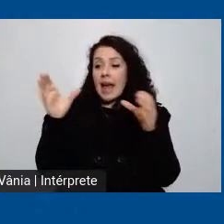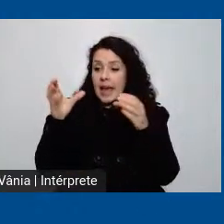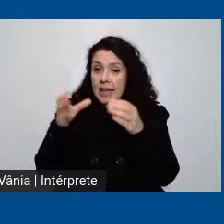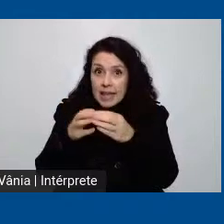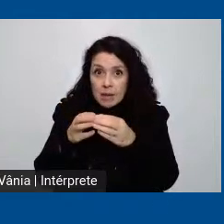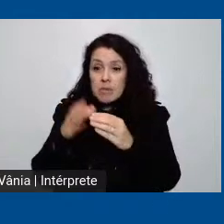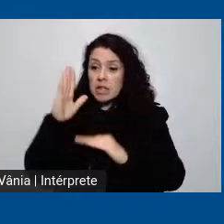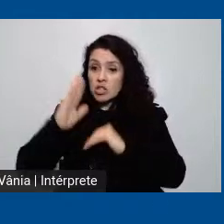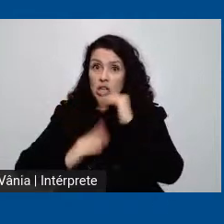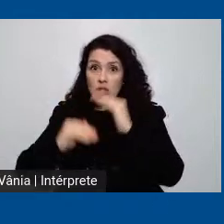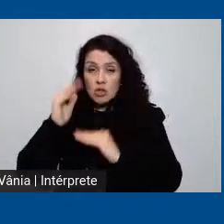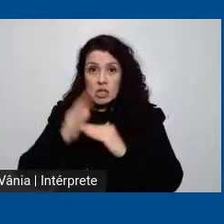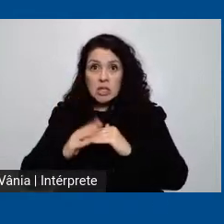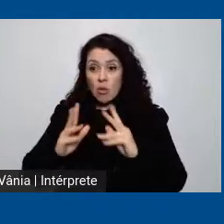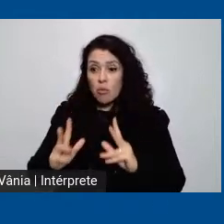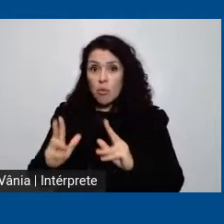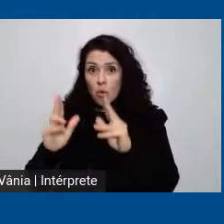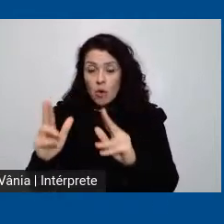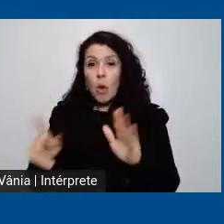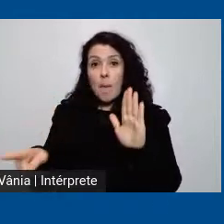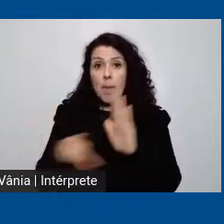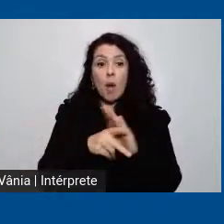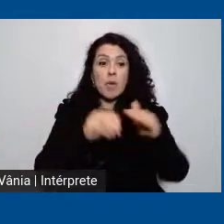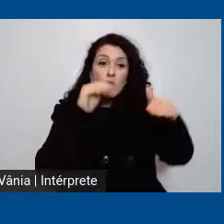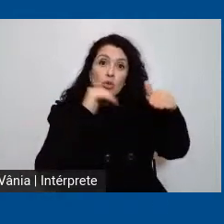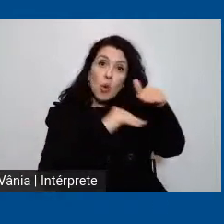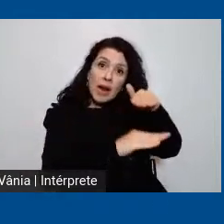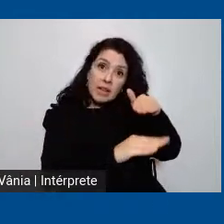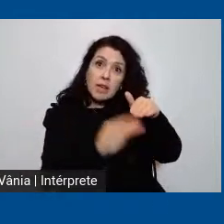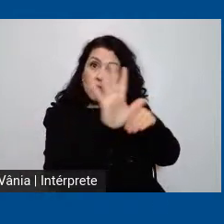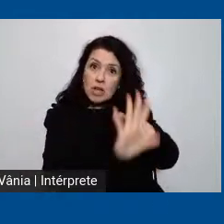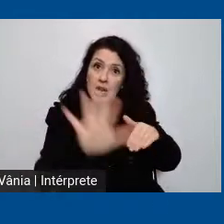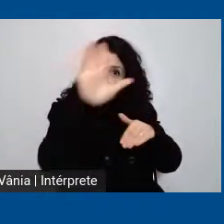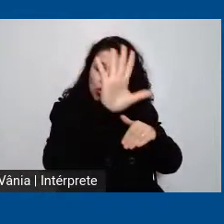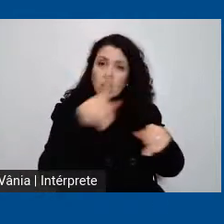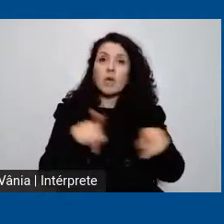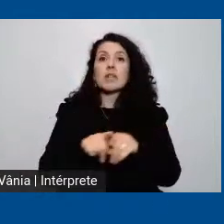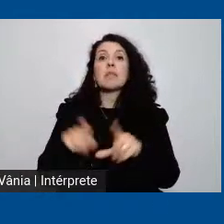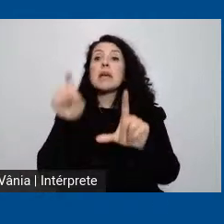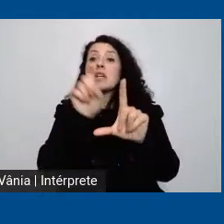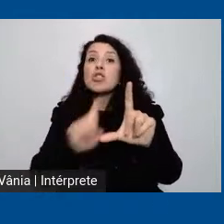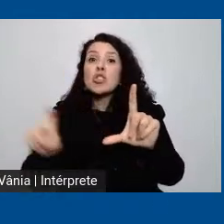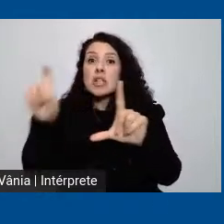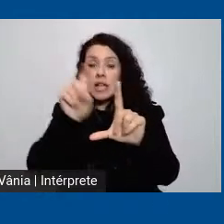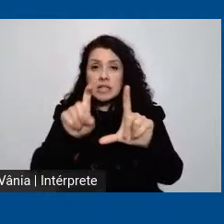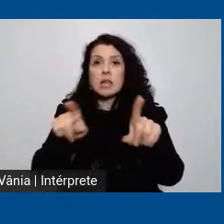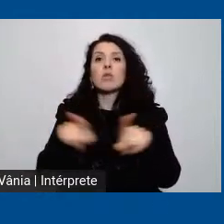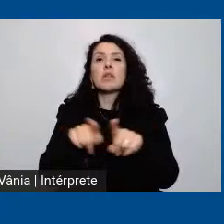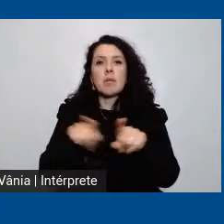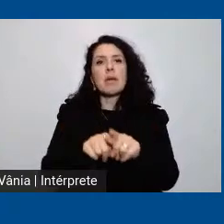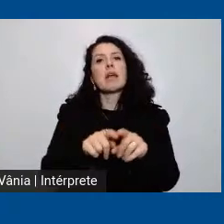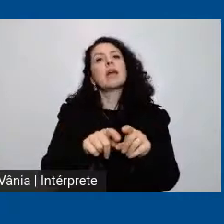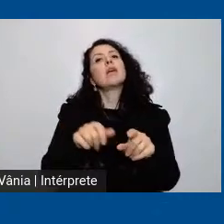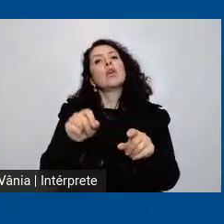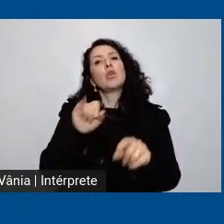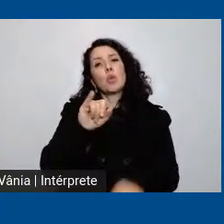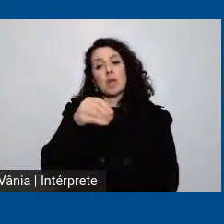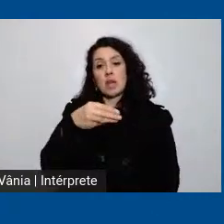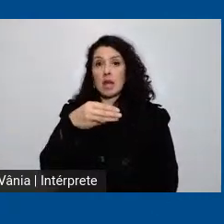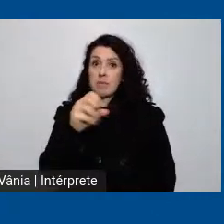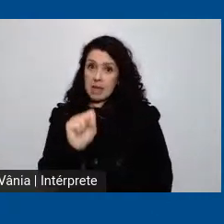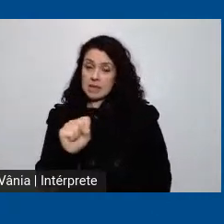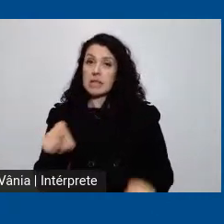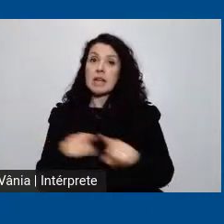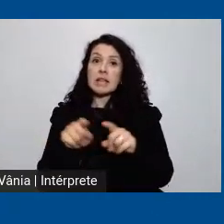editoração do Arquivo Nacional, de digitalização e comunicação do IMS e do Arquivo Nacional também, e a produção